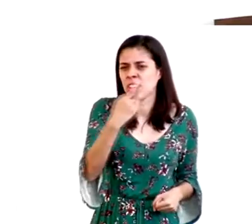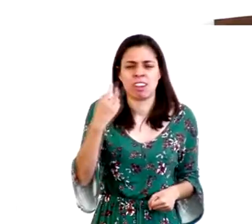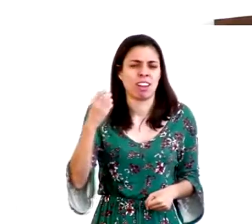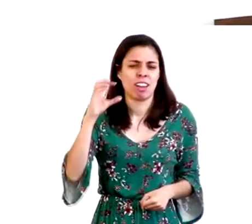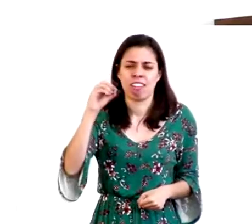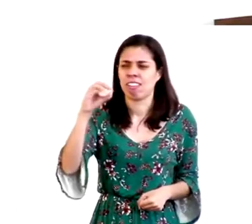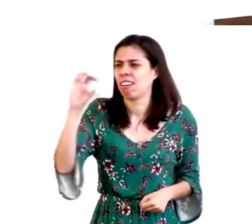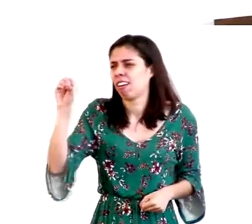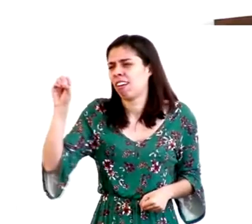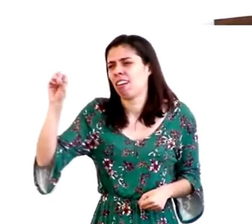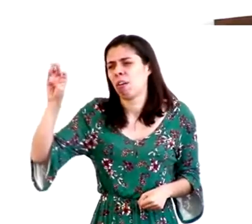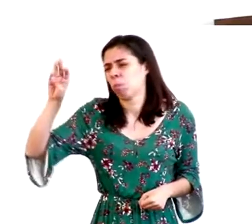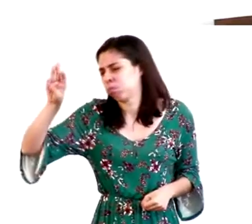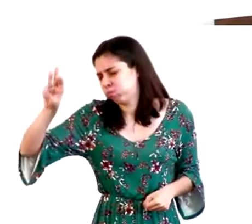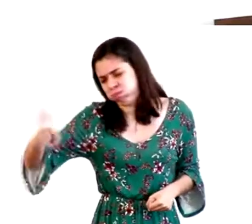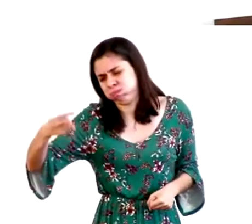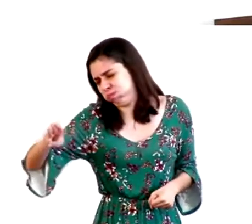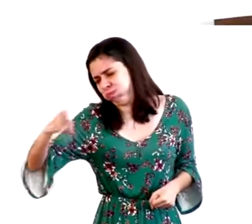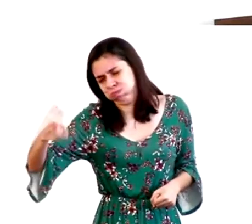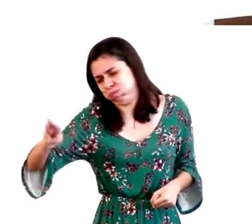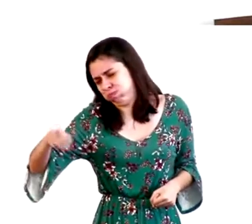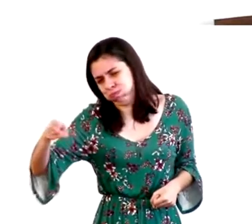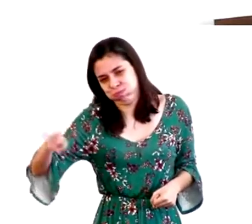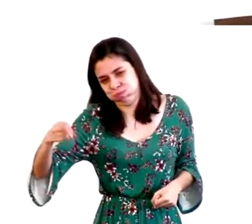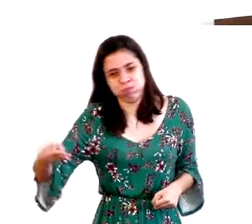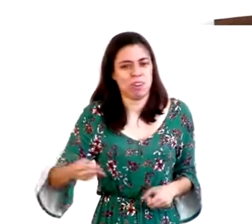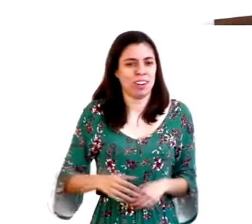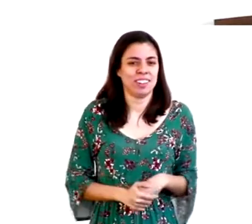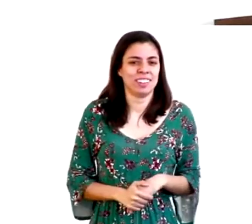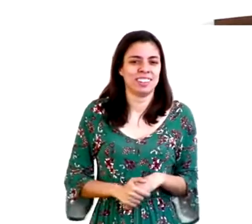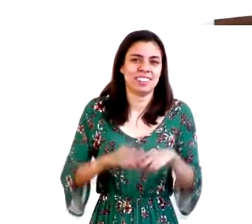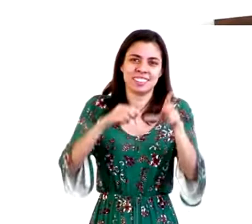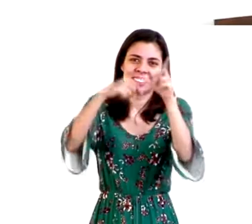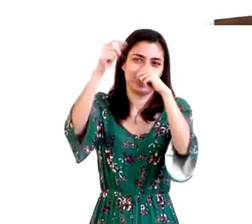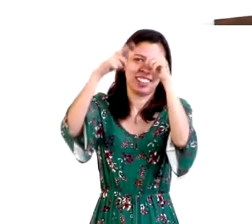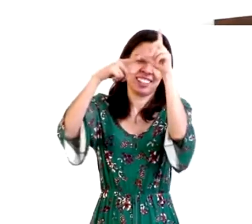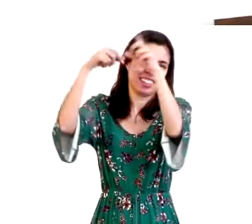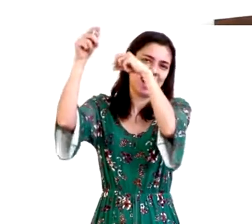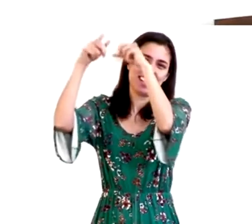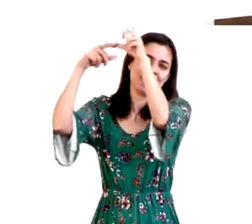de estrelas captadas pelos